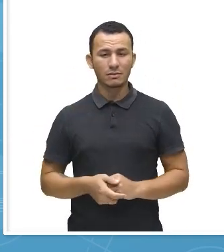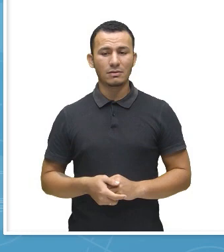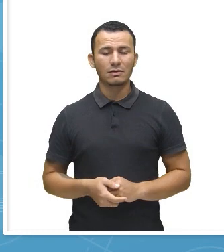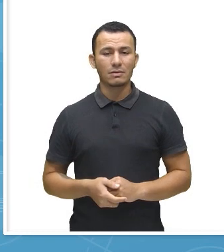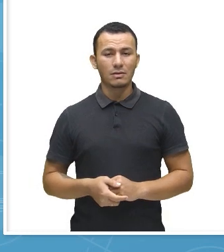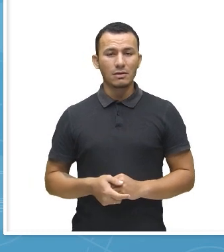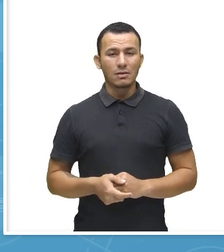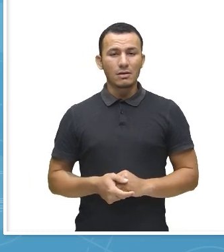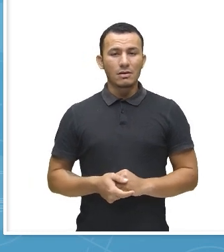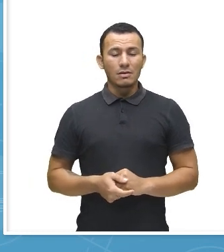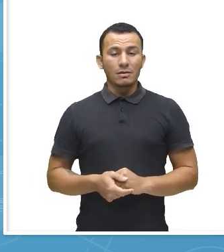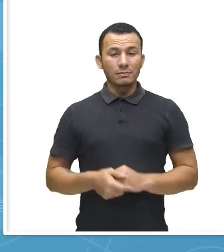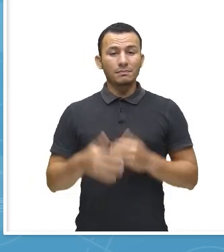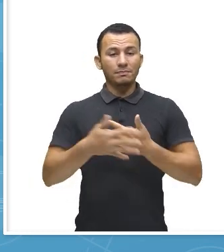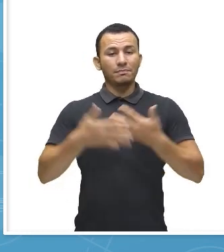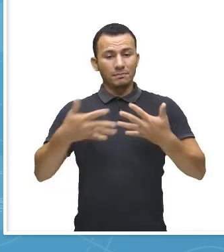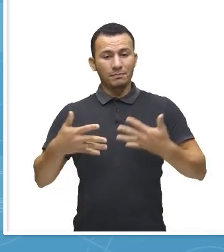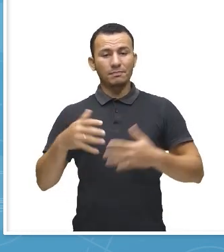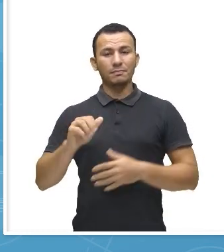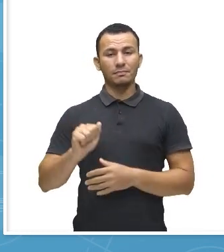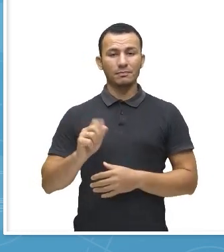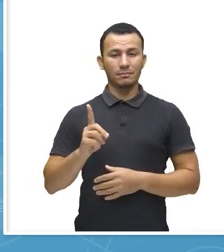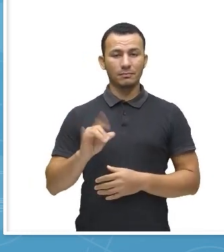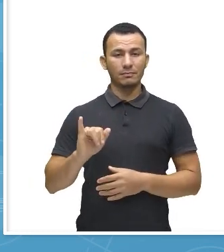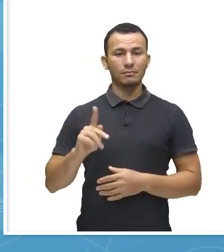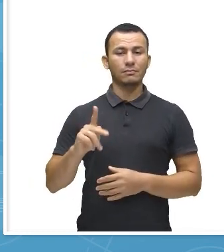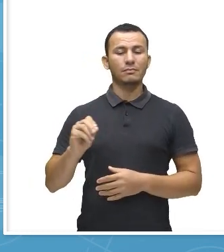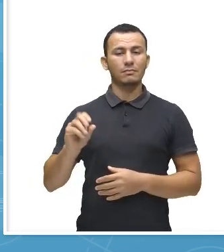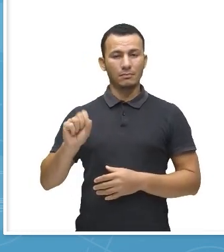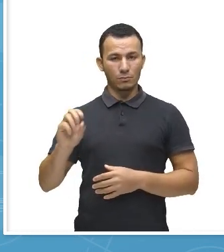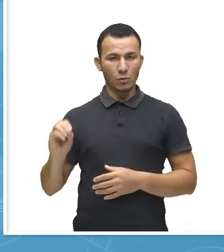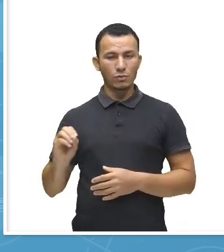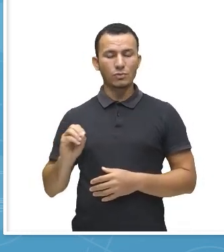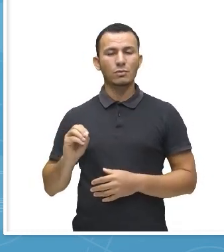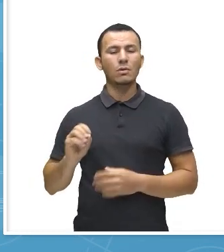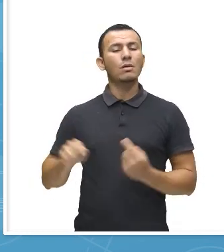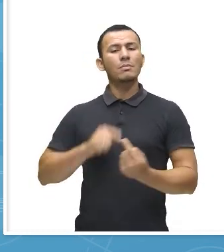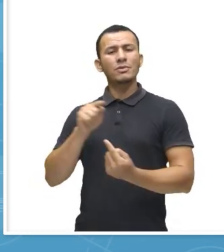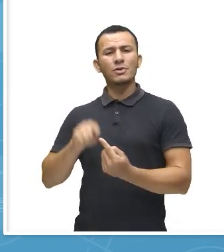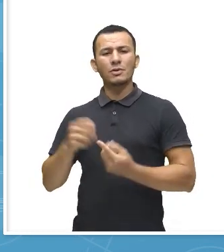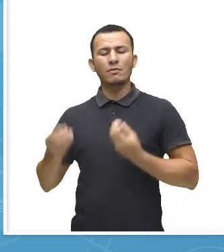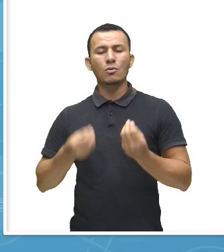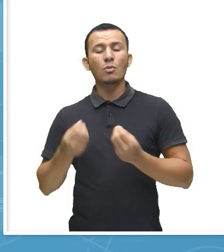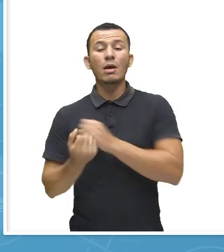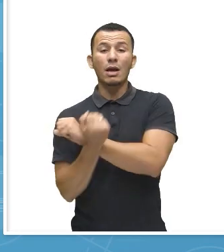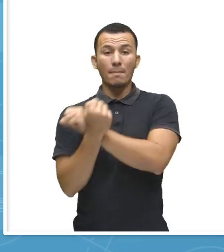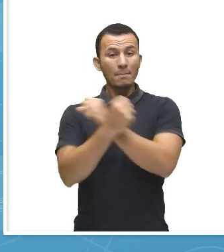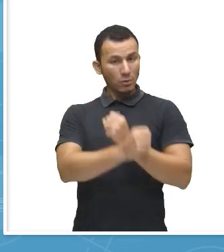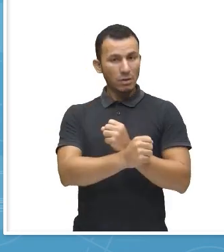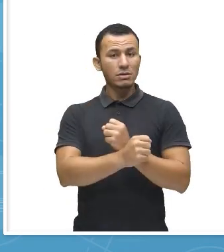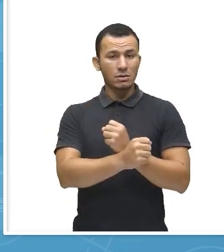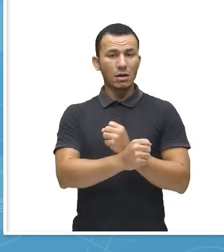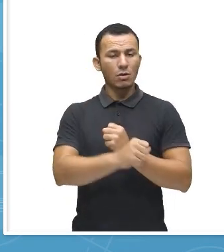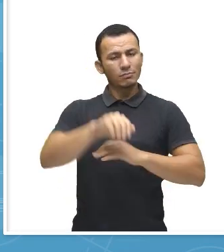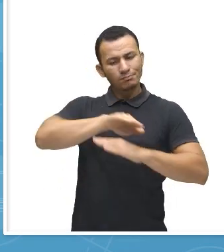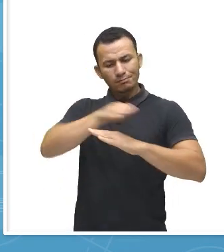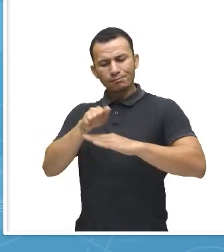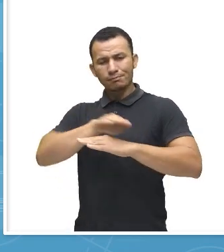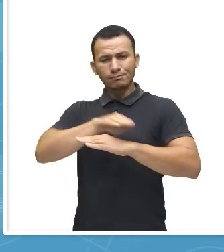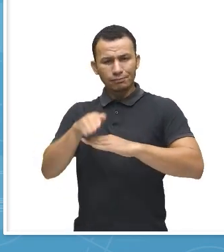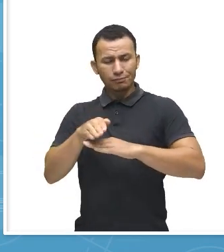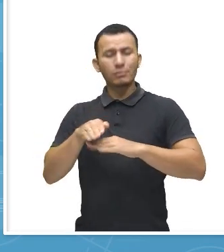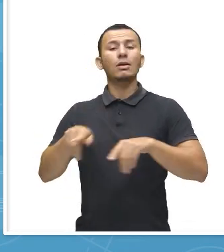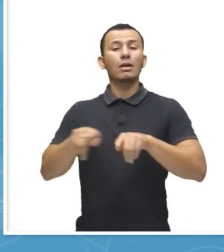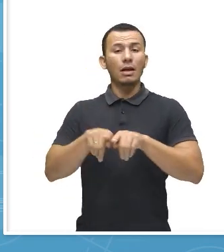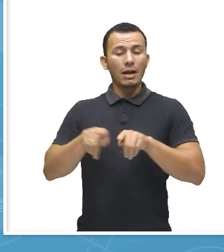O tecido adiposo, né, ele atua como um isolante térmico e